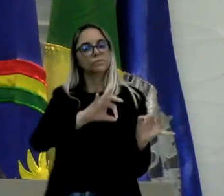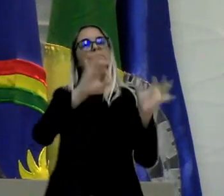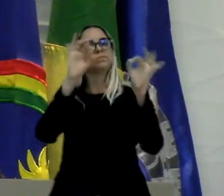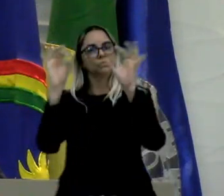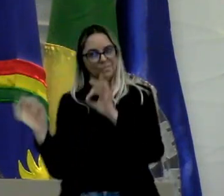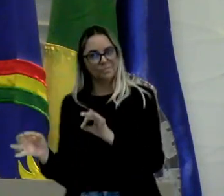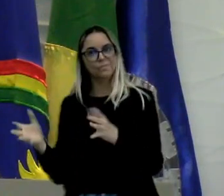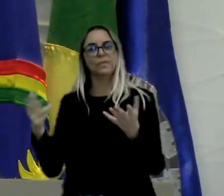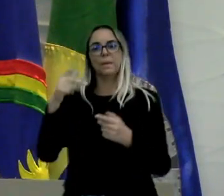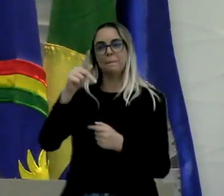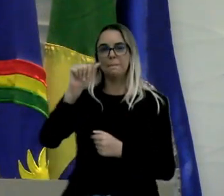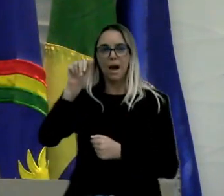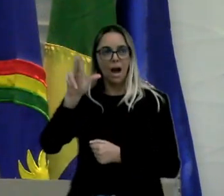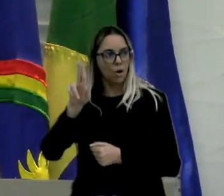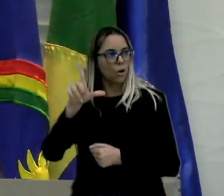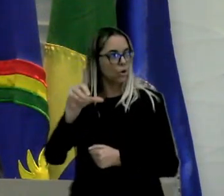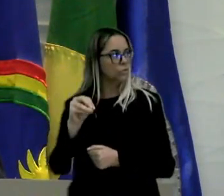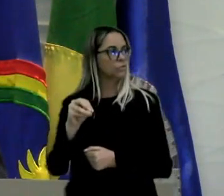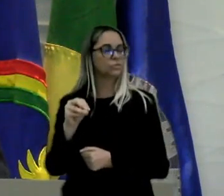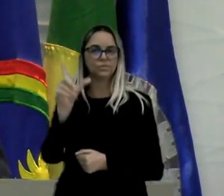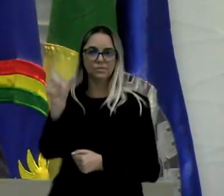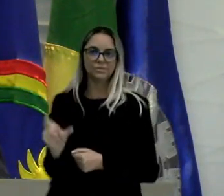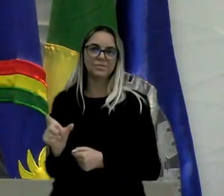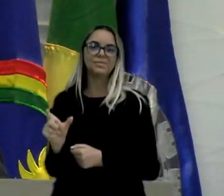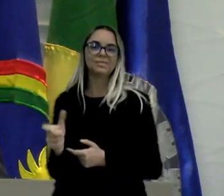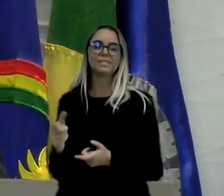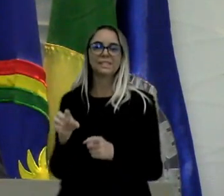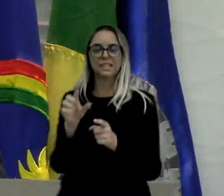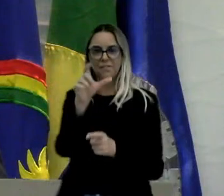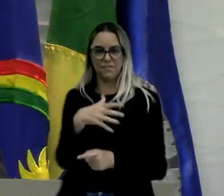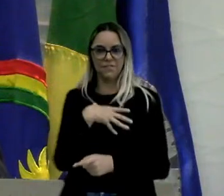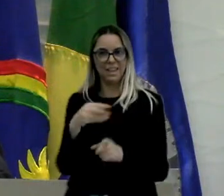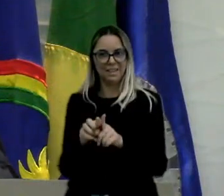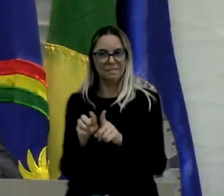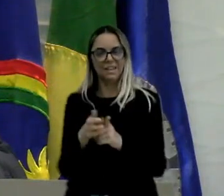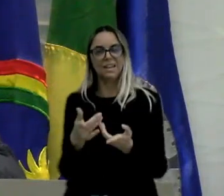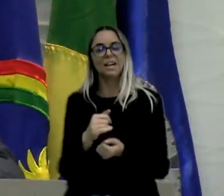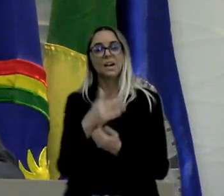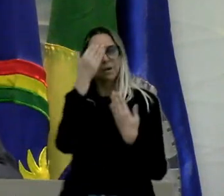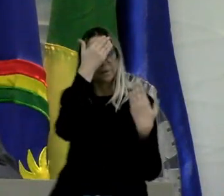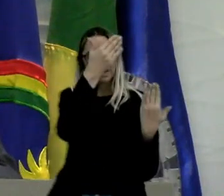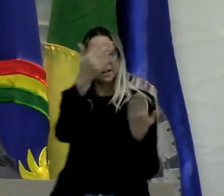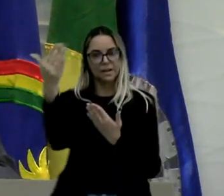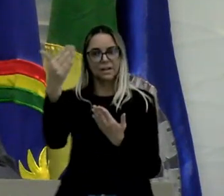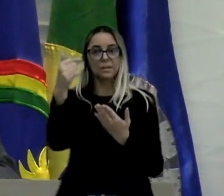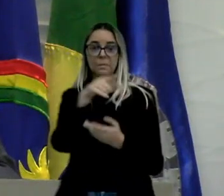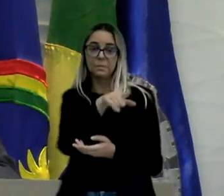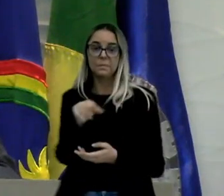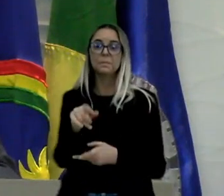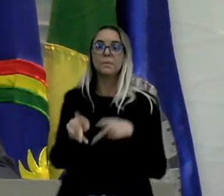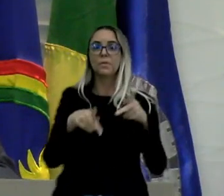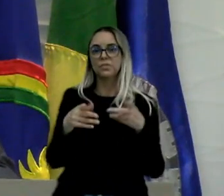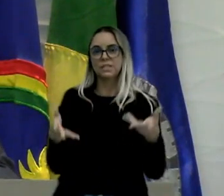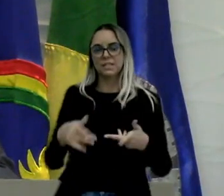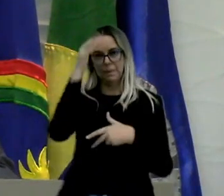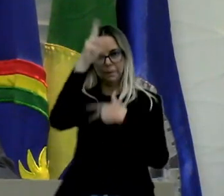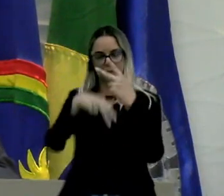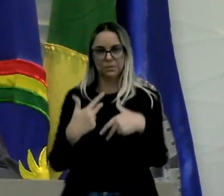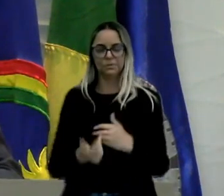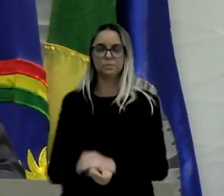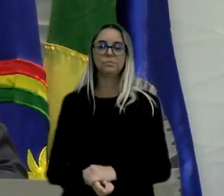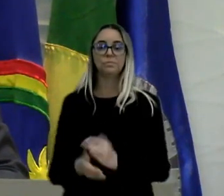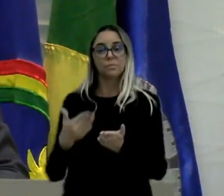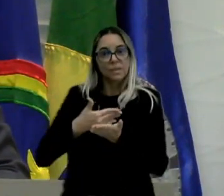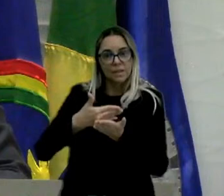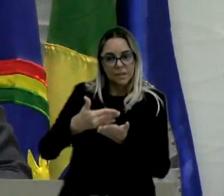seu Paulo se que estão aqui presente em nome deles agradecer a todos os ouvintes do nosso município Quero iniciar